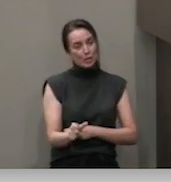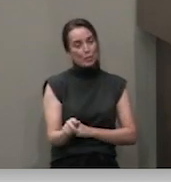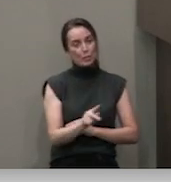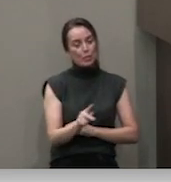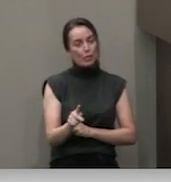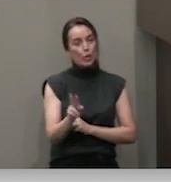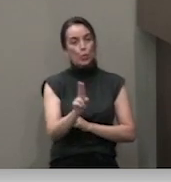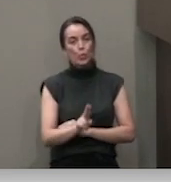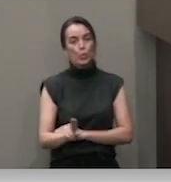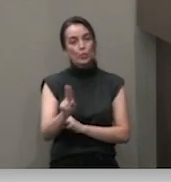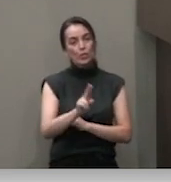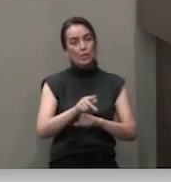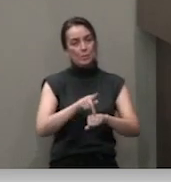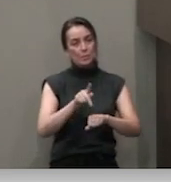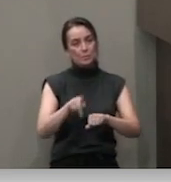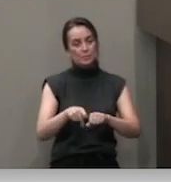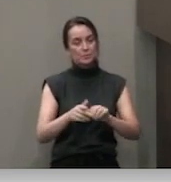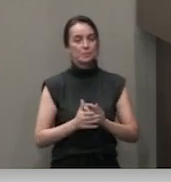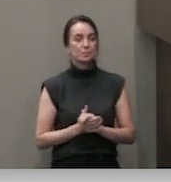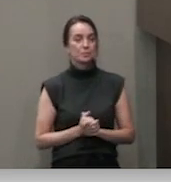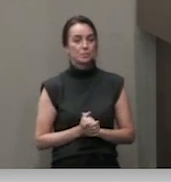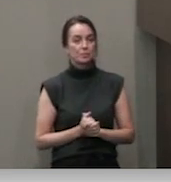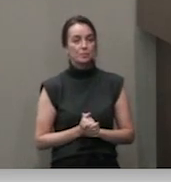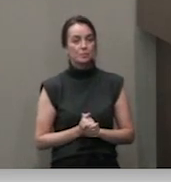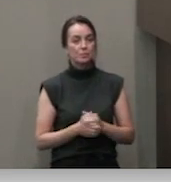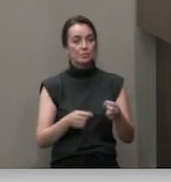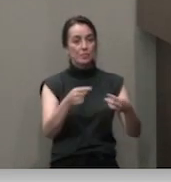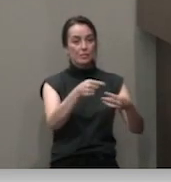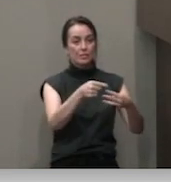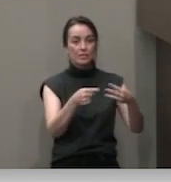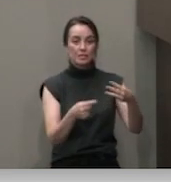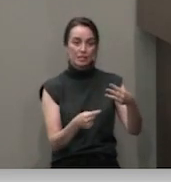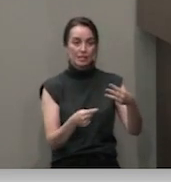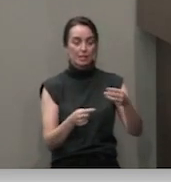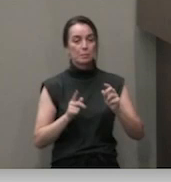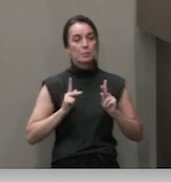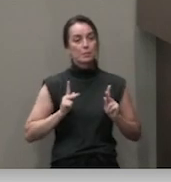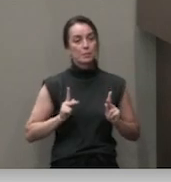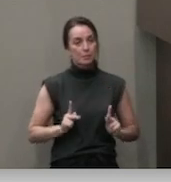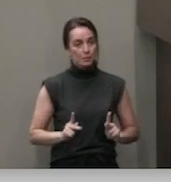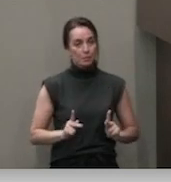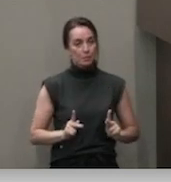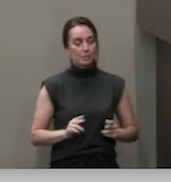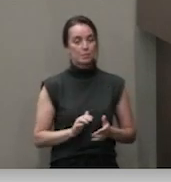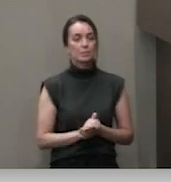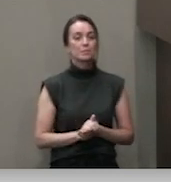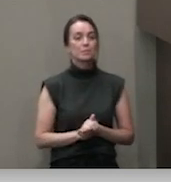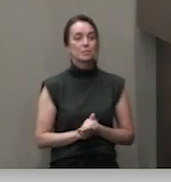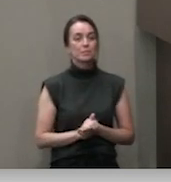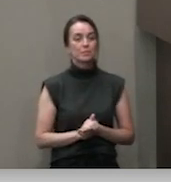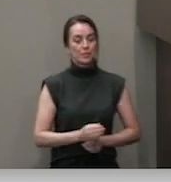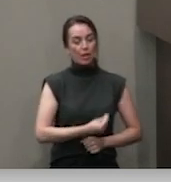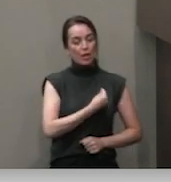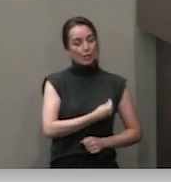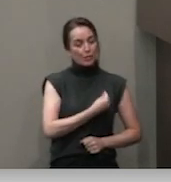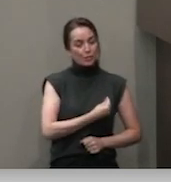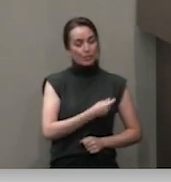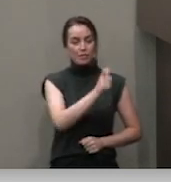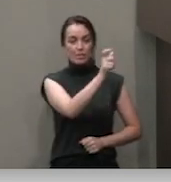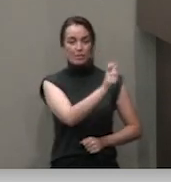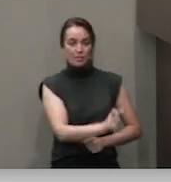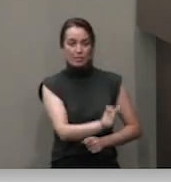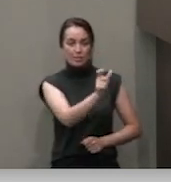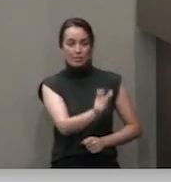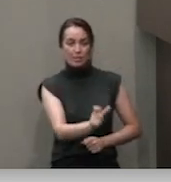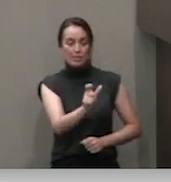de pas fundo três figuras que através da sua vida da sua dedicação